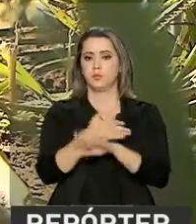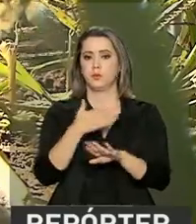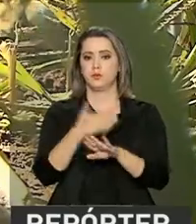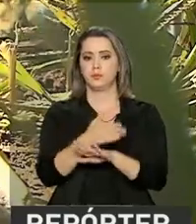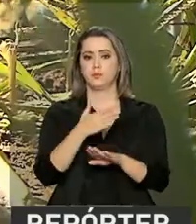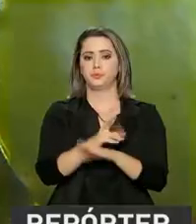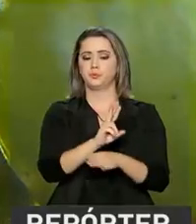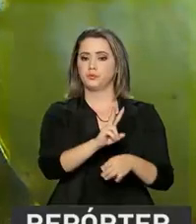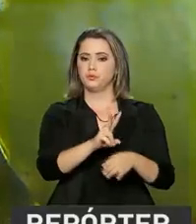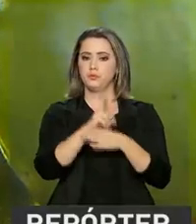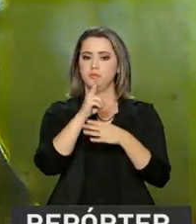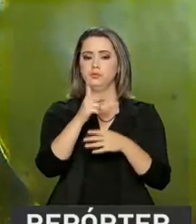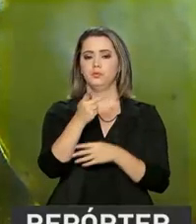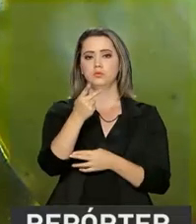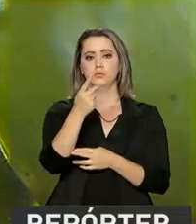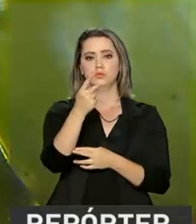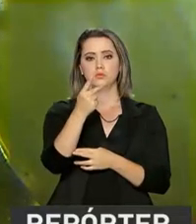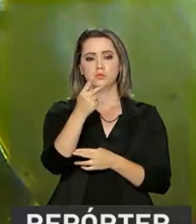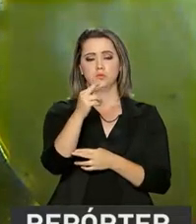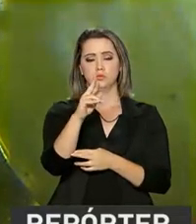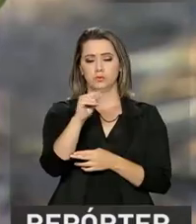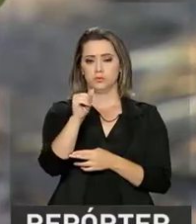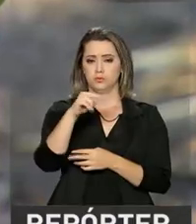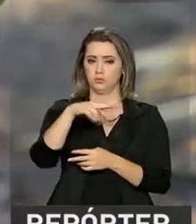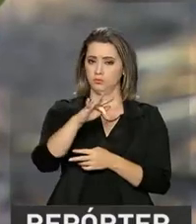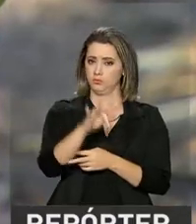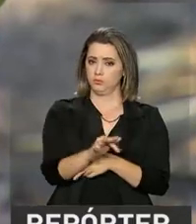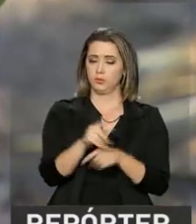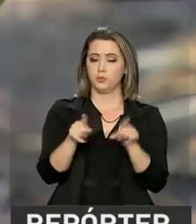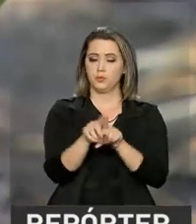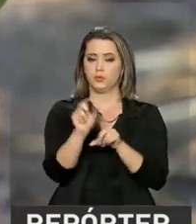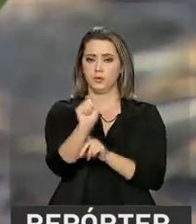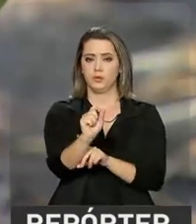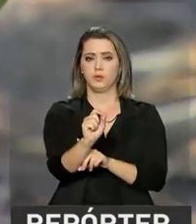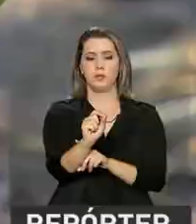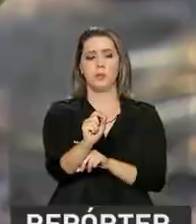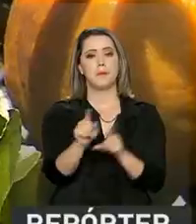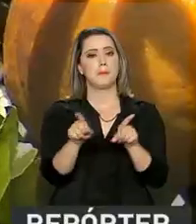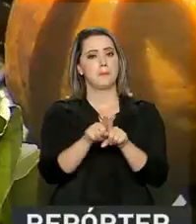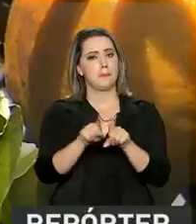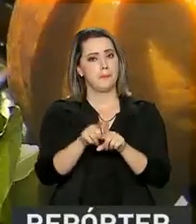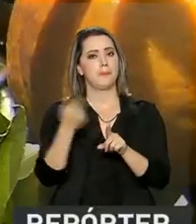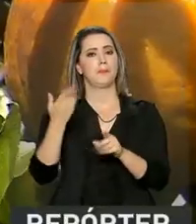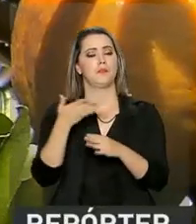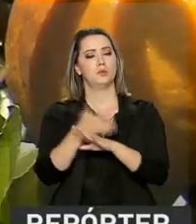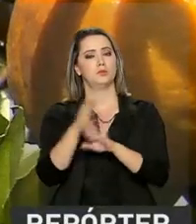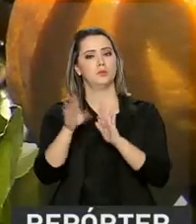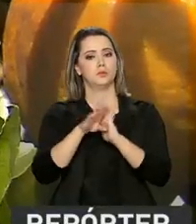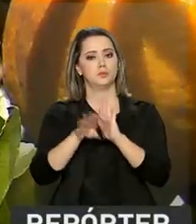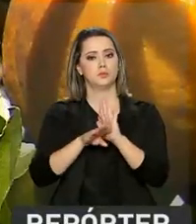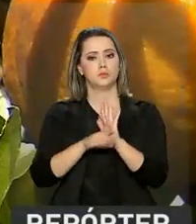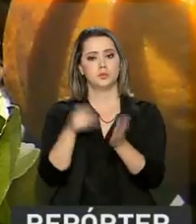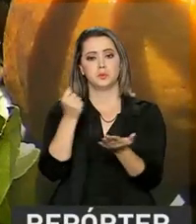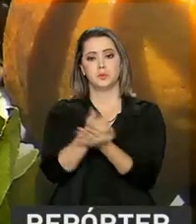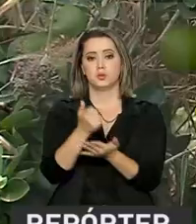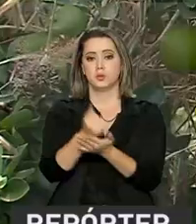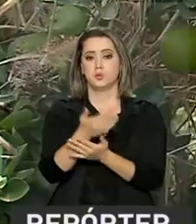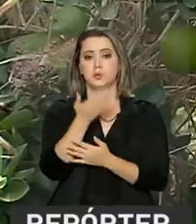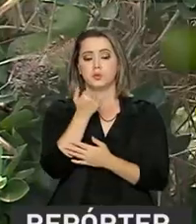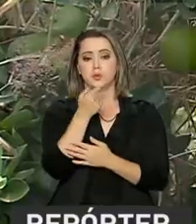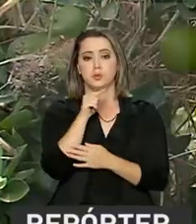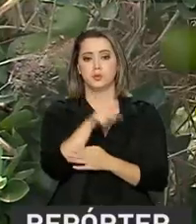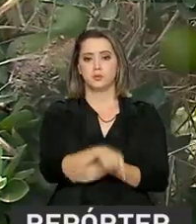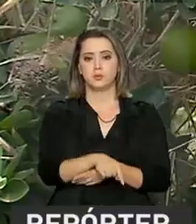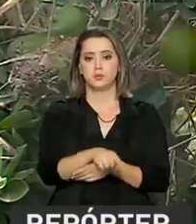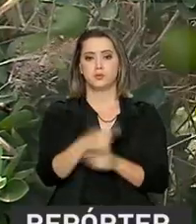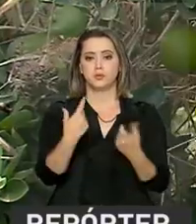a créditos do programa nacional de fortalecimento da Agricultura Familiar o Pronaf e ao programa de aquisição de alimentos